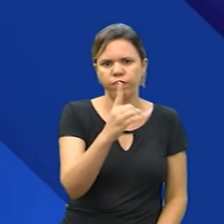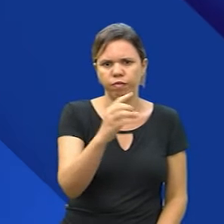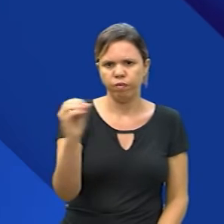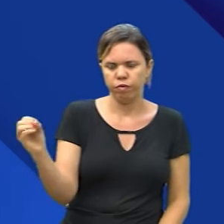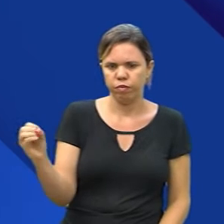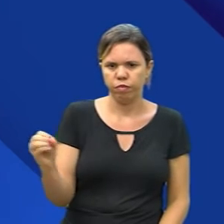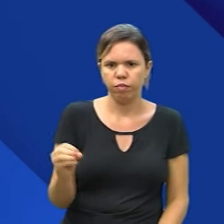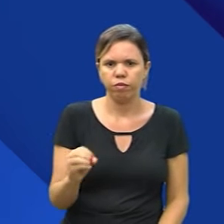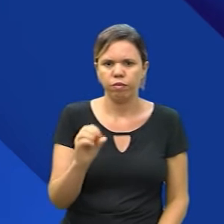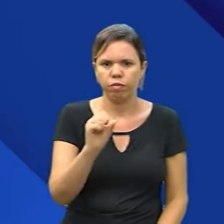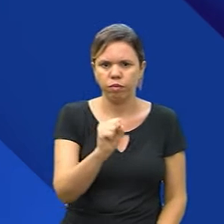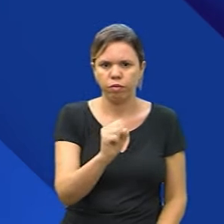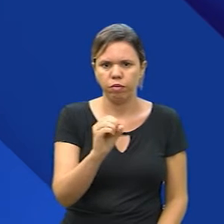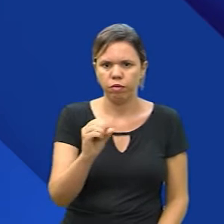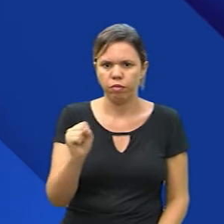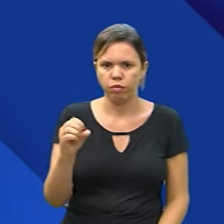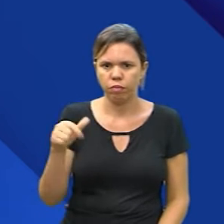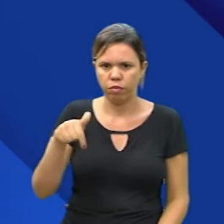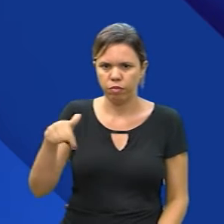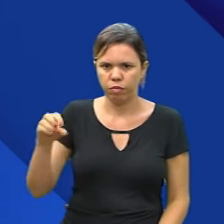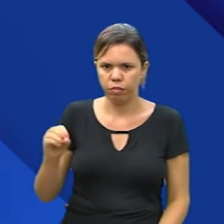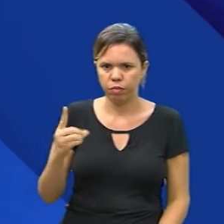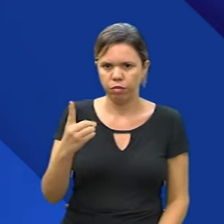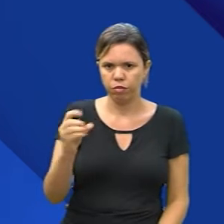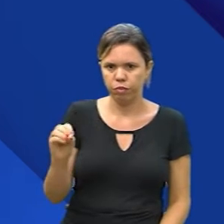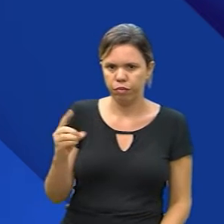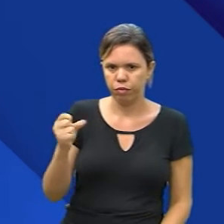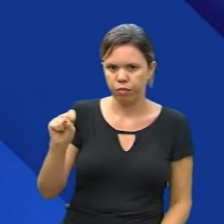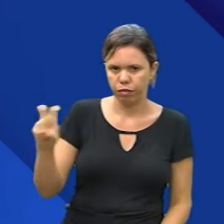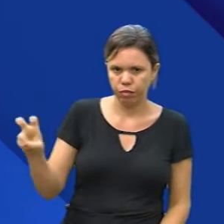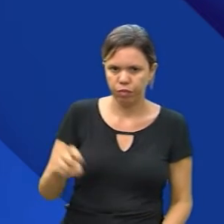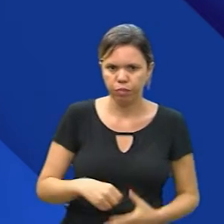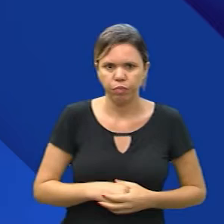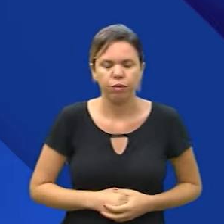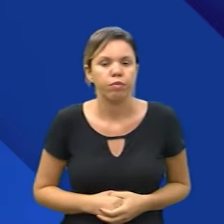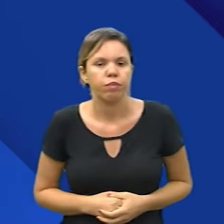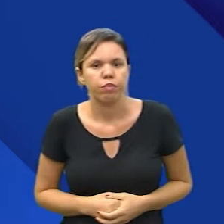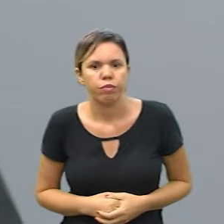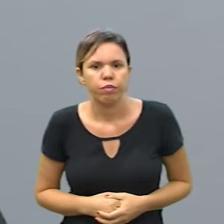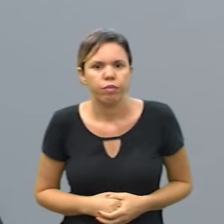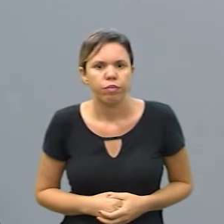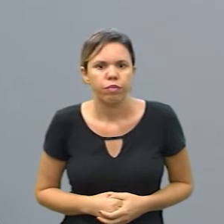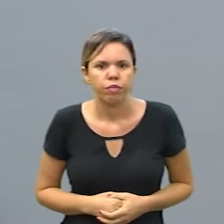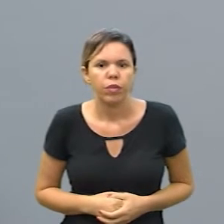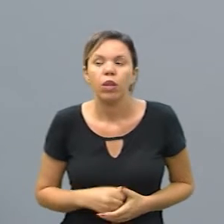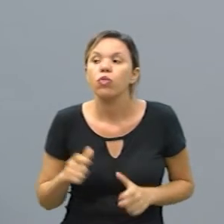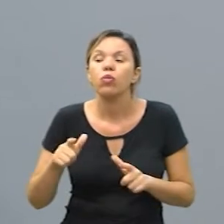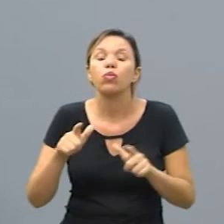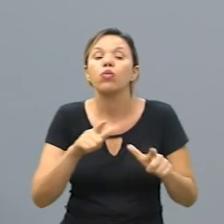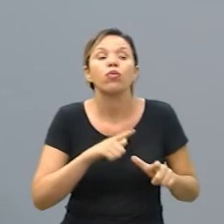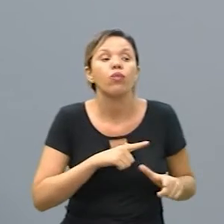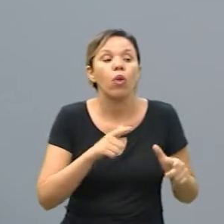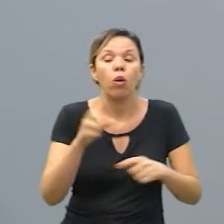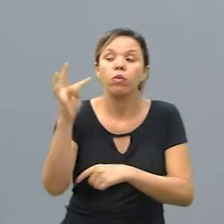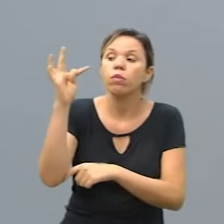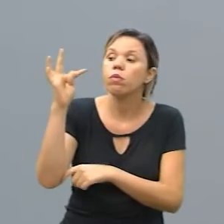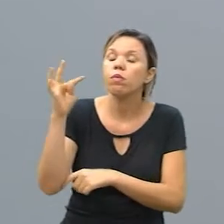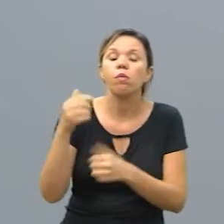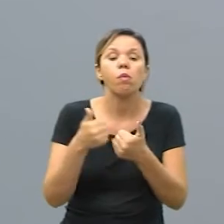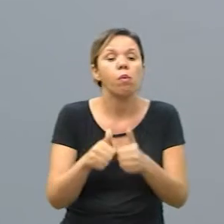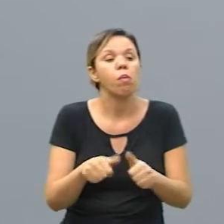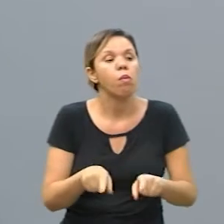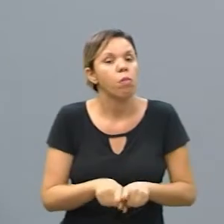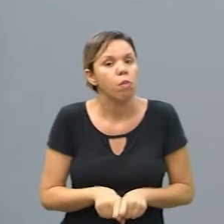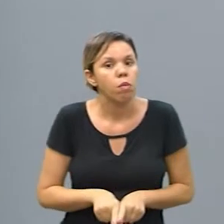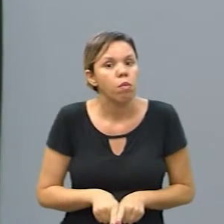100 ou pelo 0800 770 1085. Onde existem terminais de